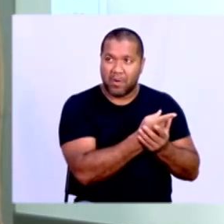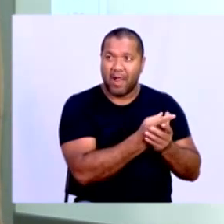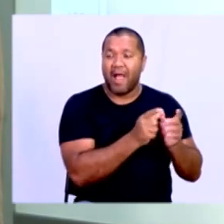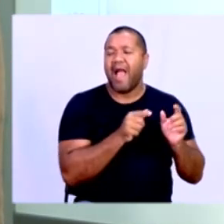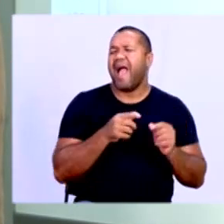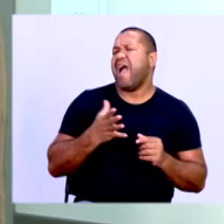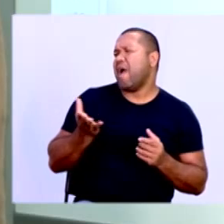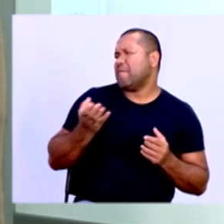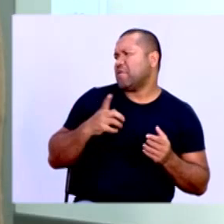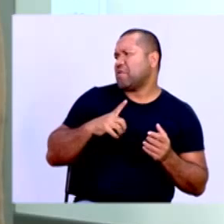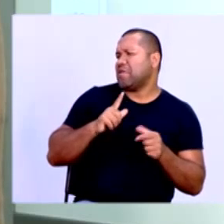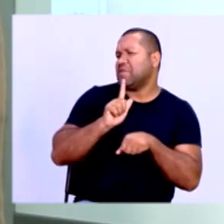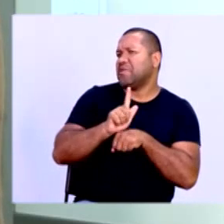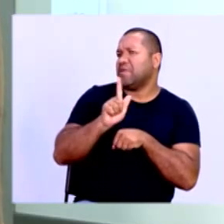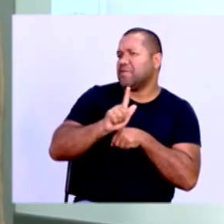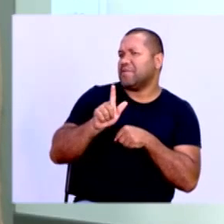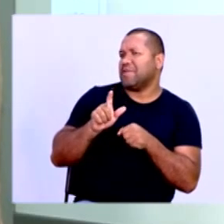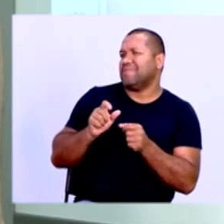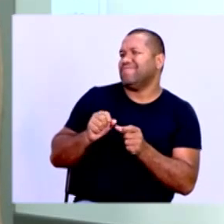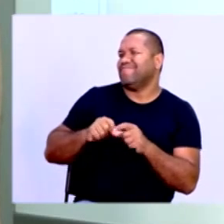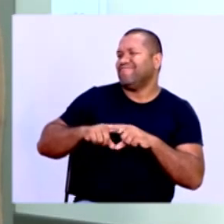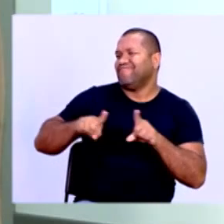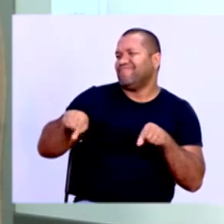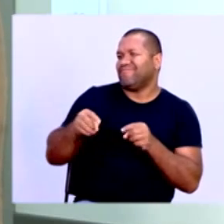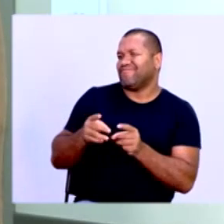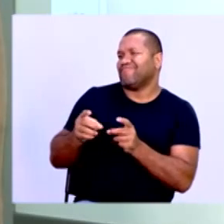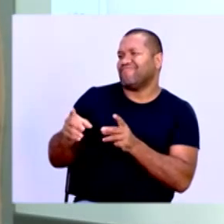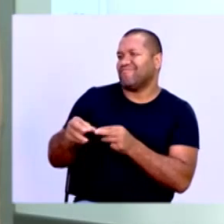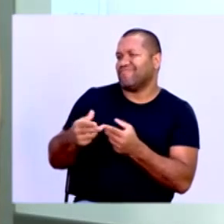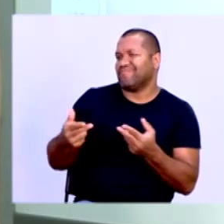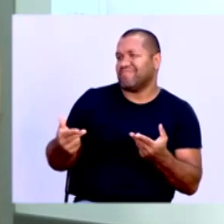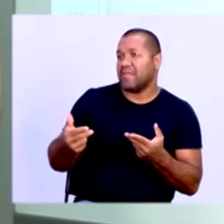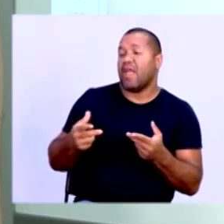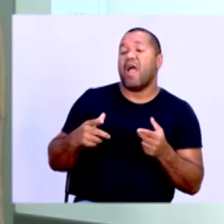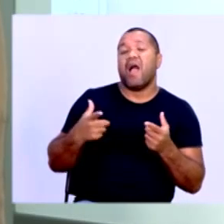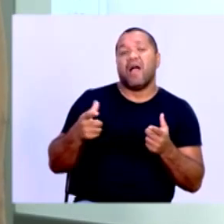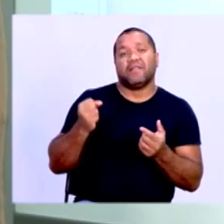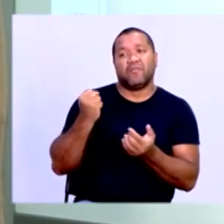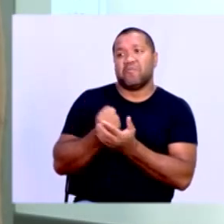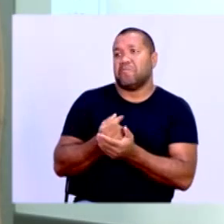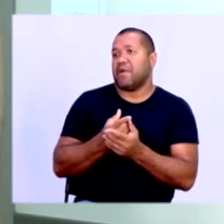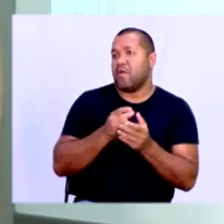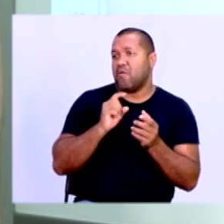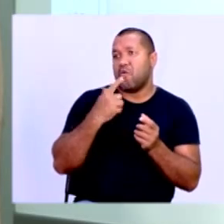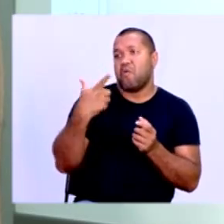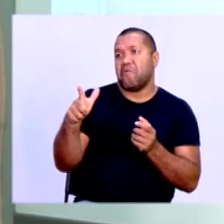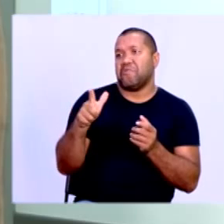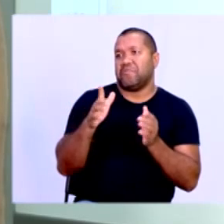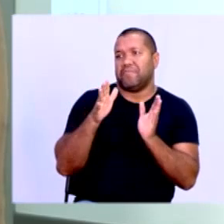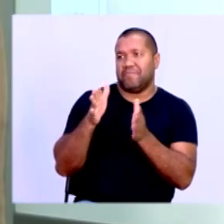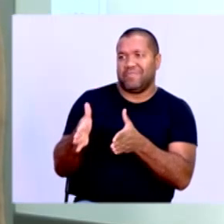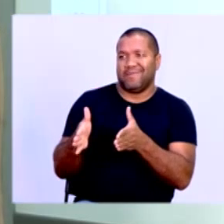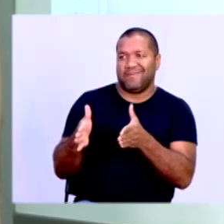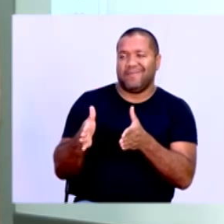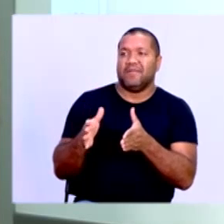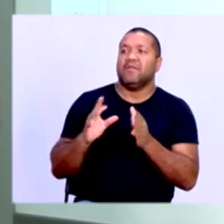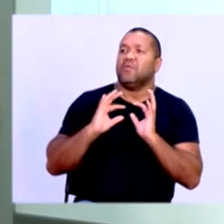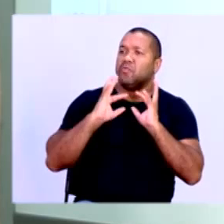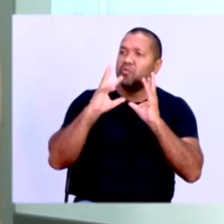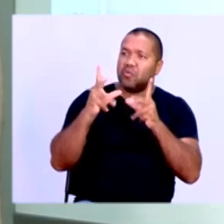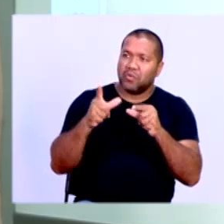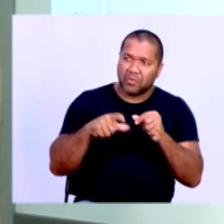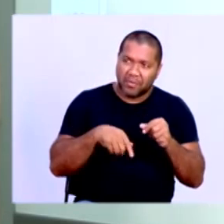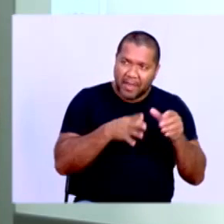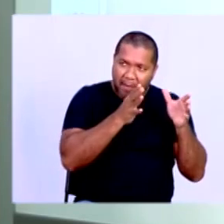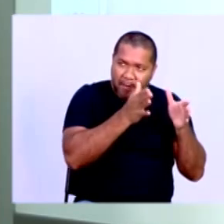escritório. Mas aí você tem que comprar o módulo. Então veja que hoje em dia é tudo modularizado. Então as aplicações utilizando esse